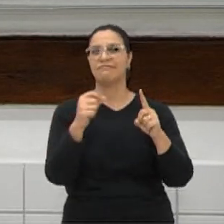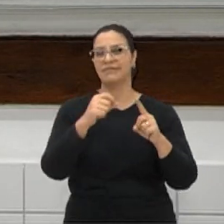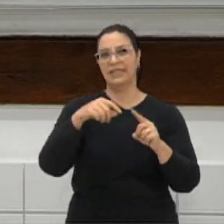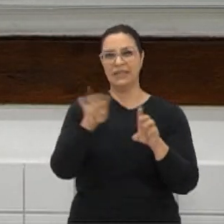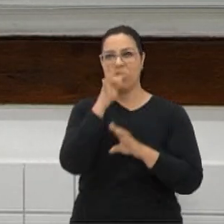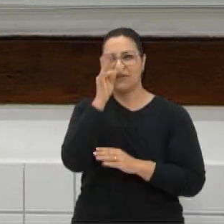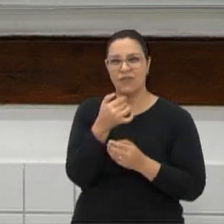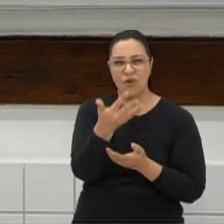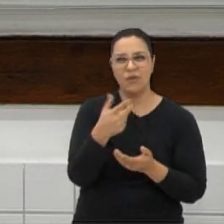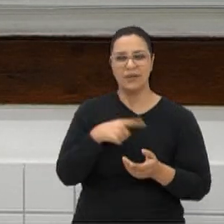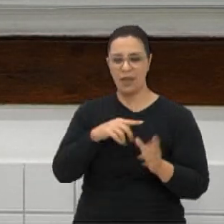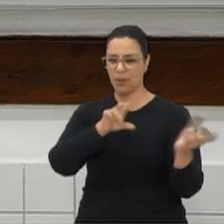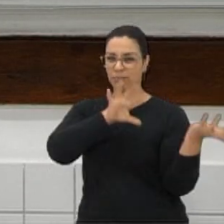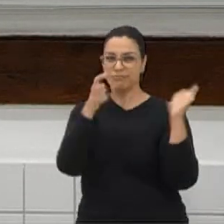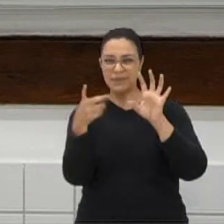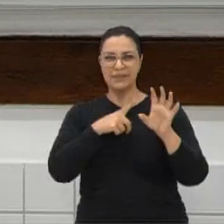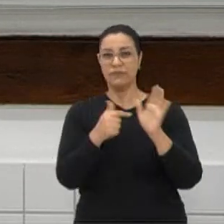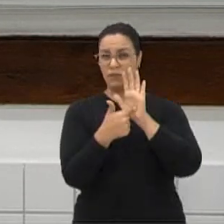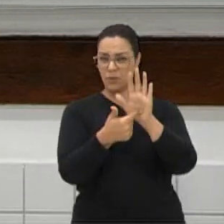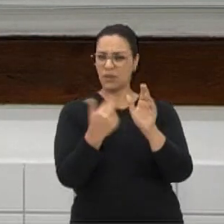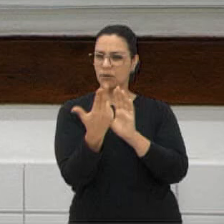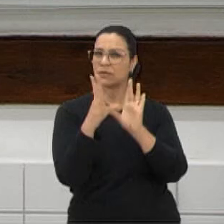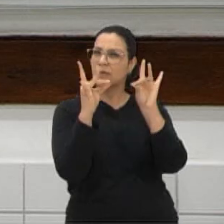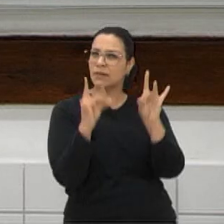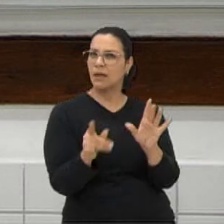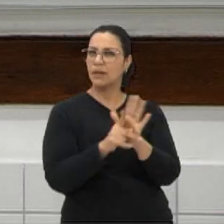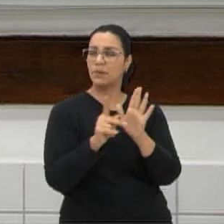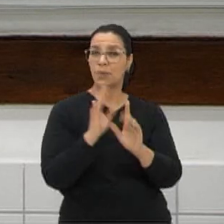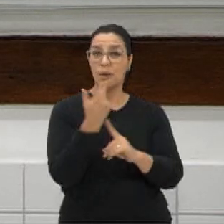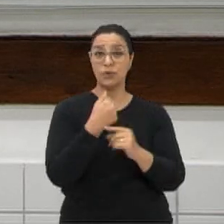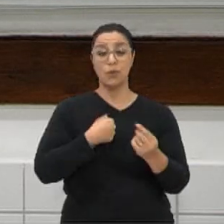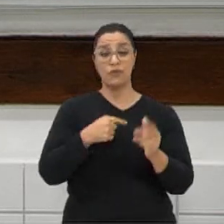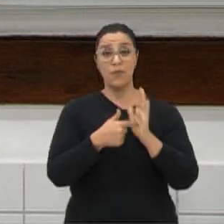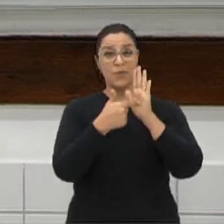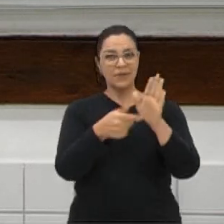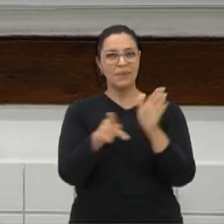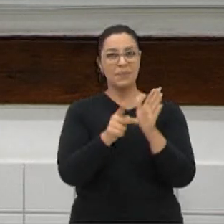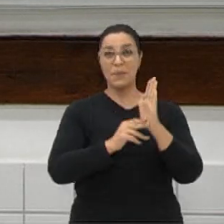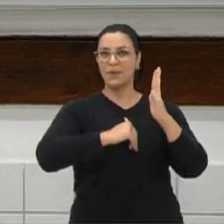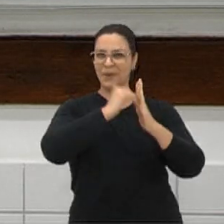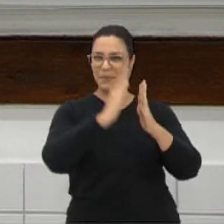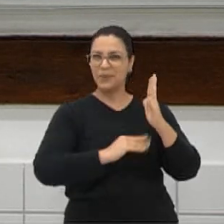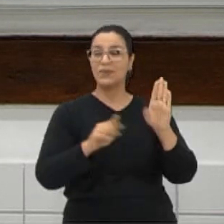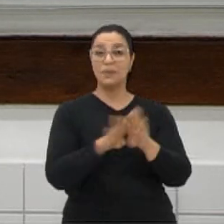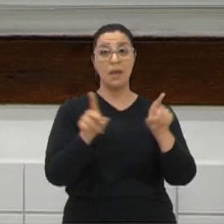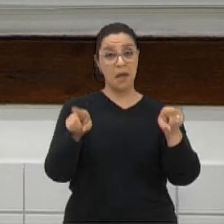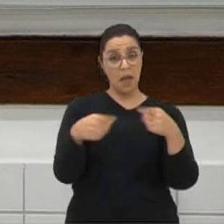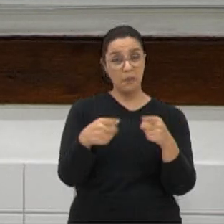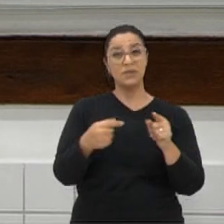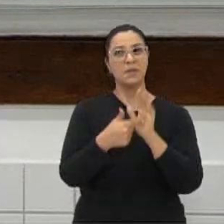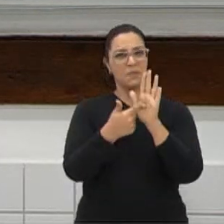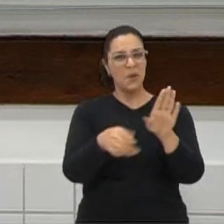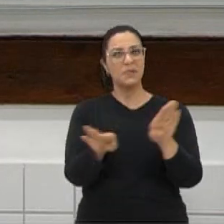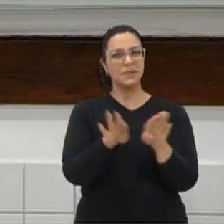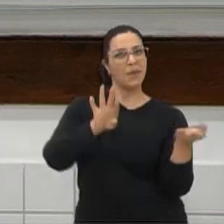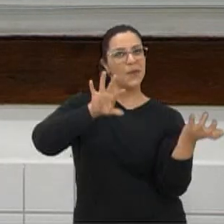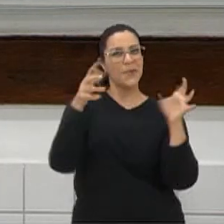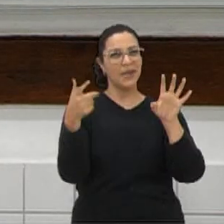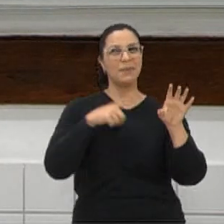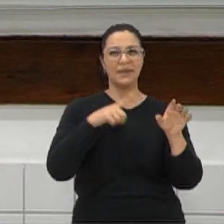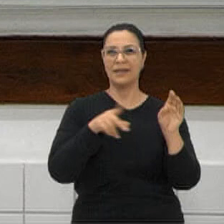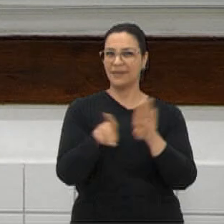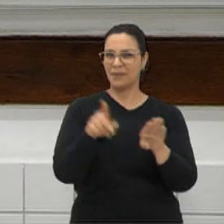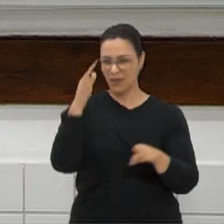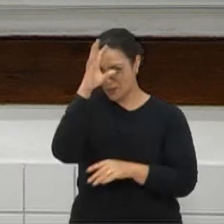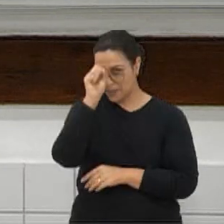essa questão de como nós podemos representar as estações através da pintura, e até a música podia representar a estação, né? Quando nós